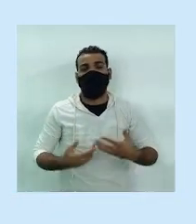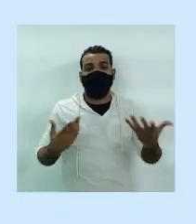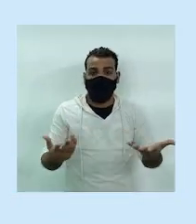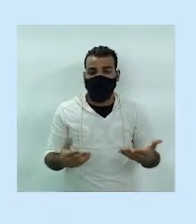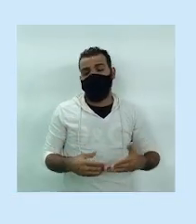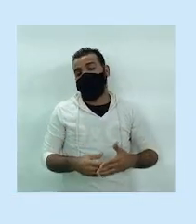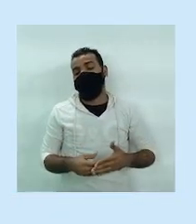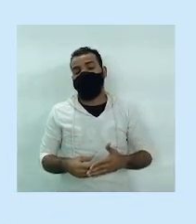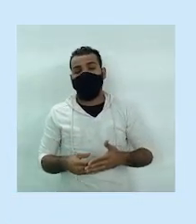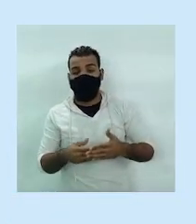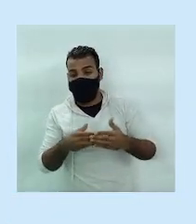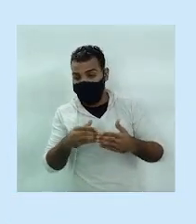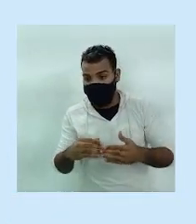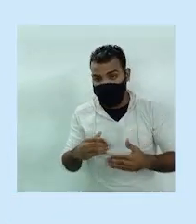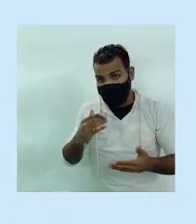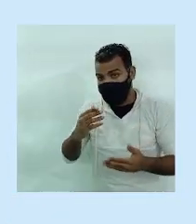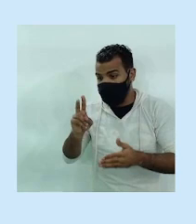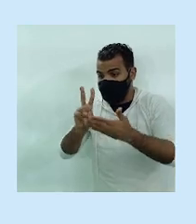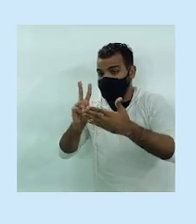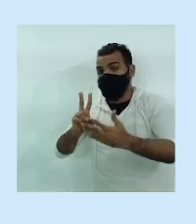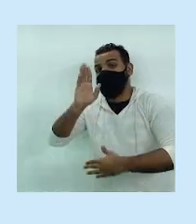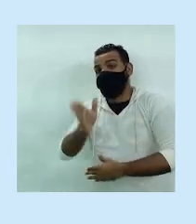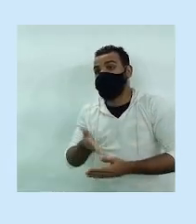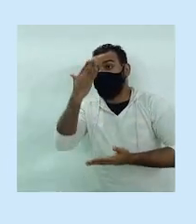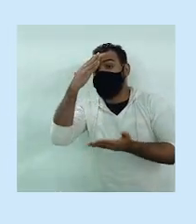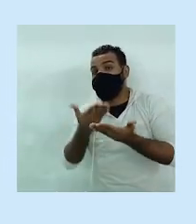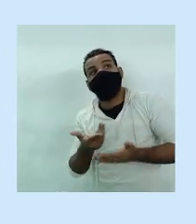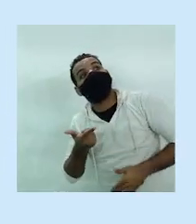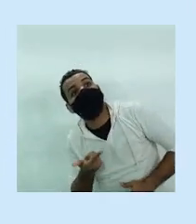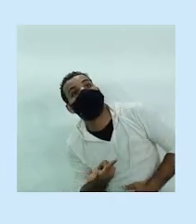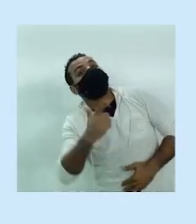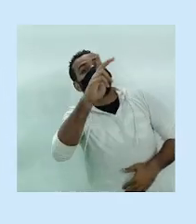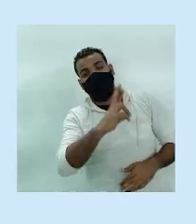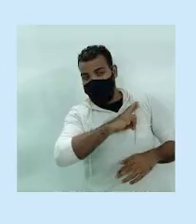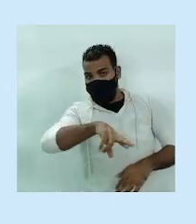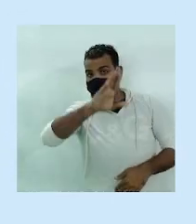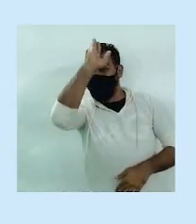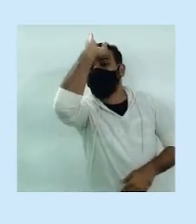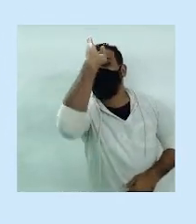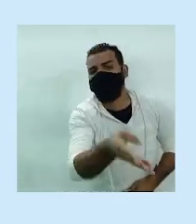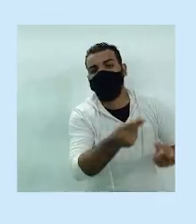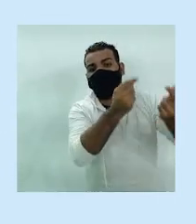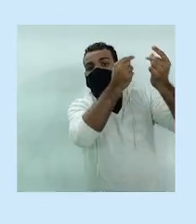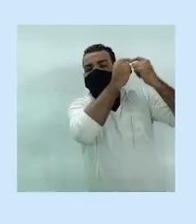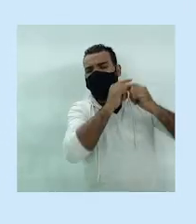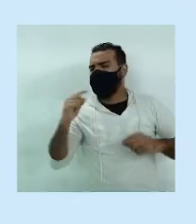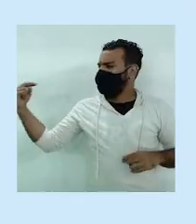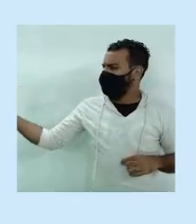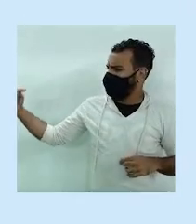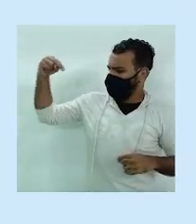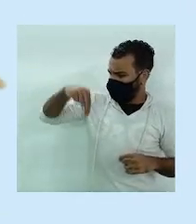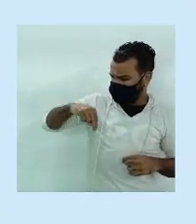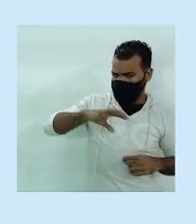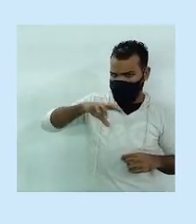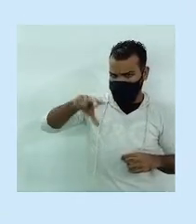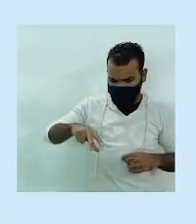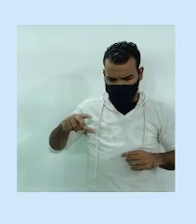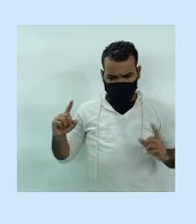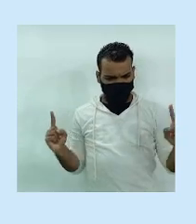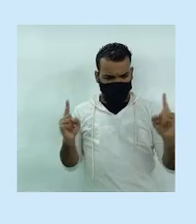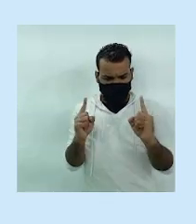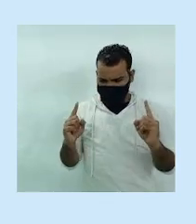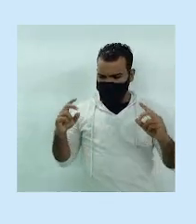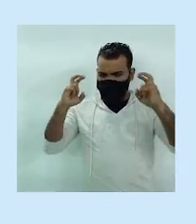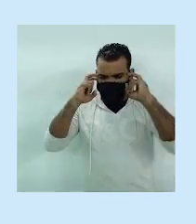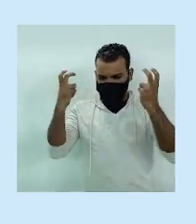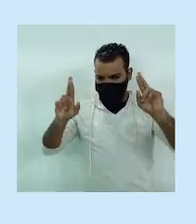índios com um politeísmo. Aí, na realidade, é um choque cultural. Mas os jesuítas diziam, você vai ter que assimilar,